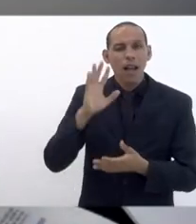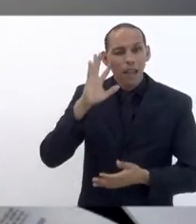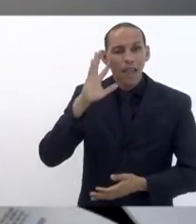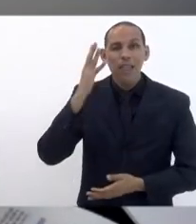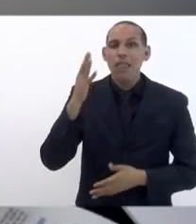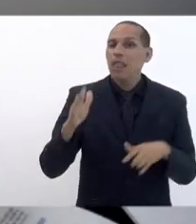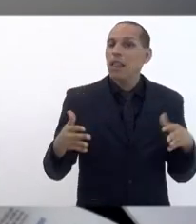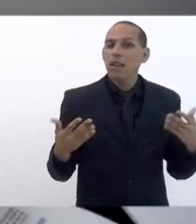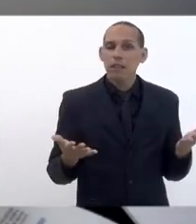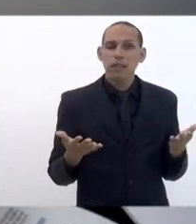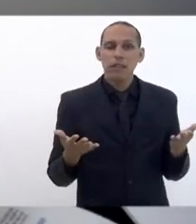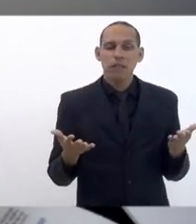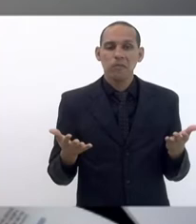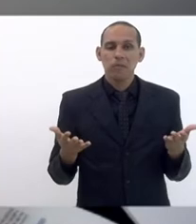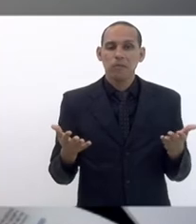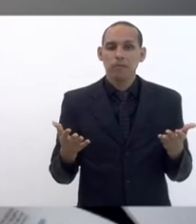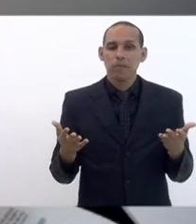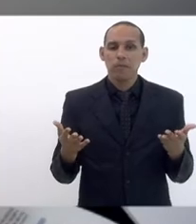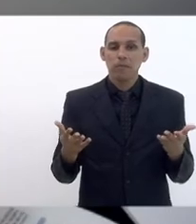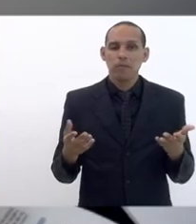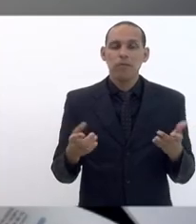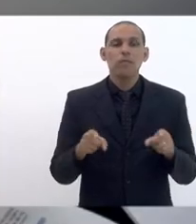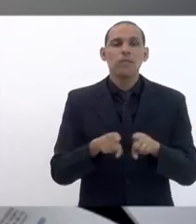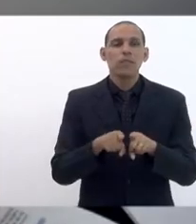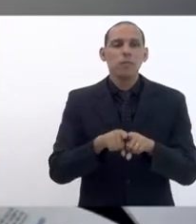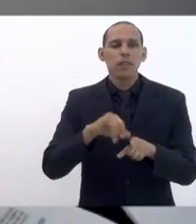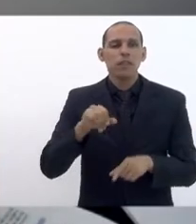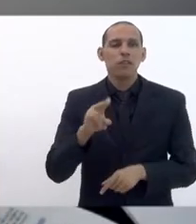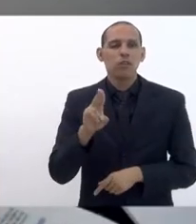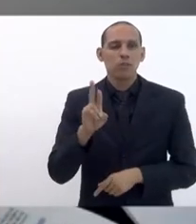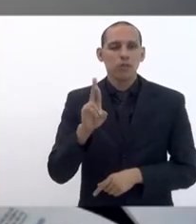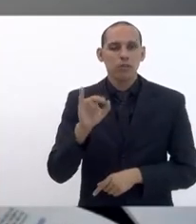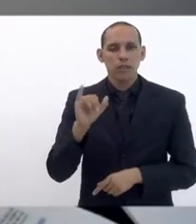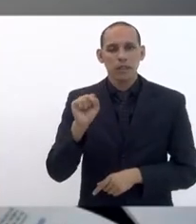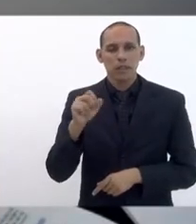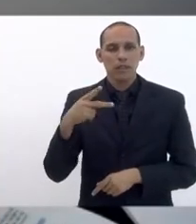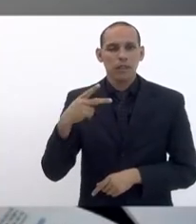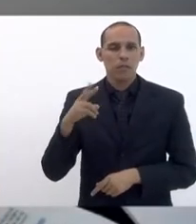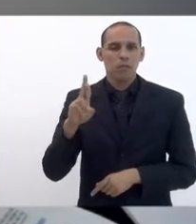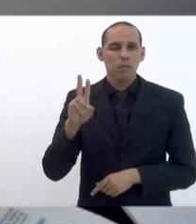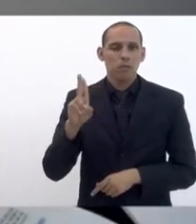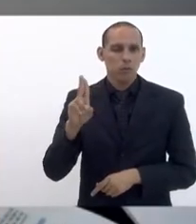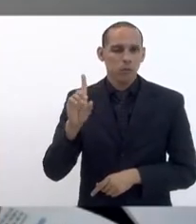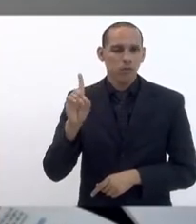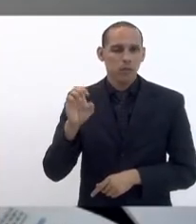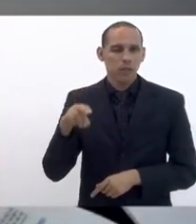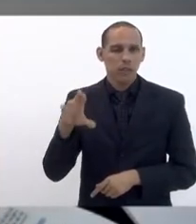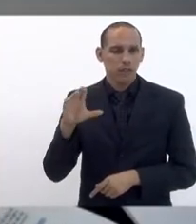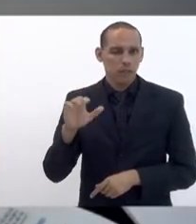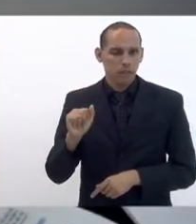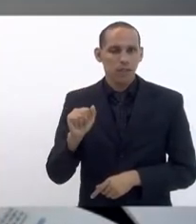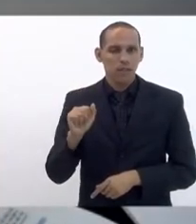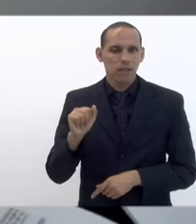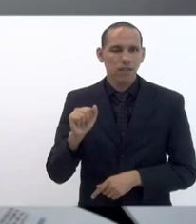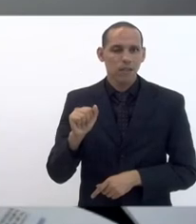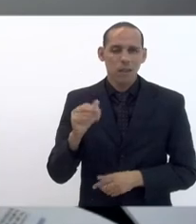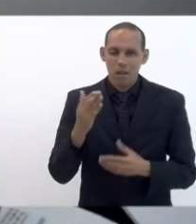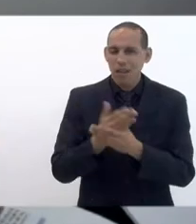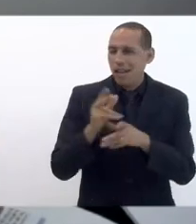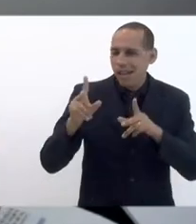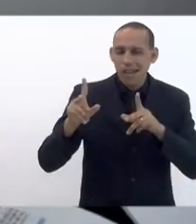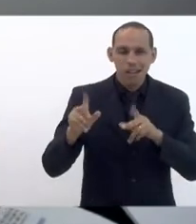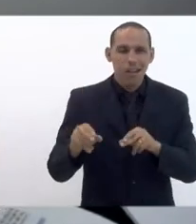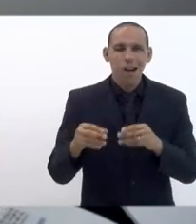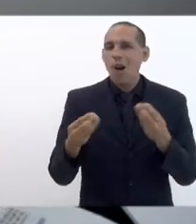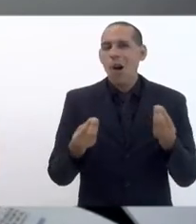judiciais sobre a matéria, a jurisprudência sobre a matéria na esfera federal. Então, eu queria recomendar que a gente não avançasse